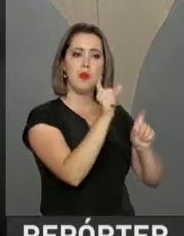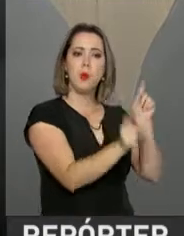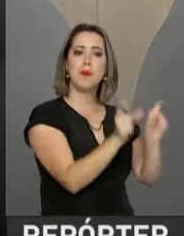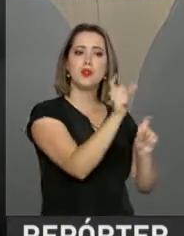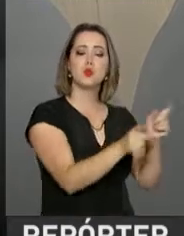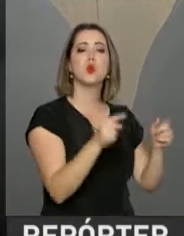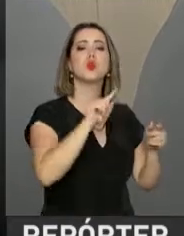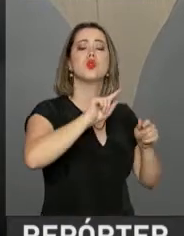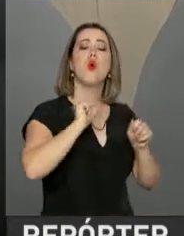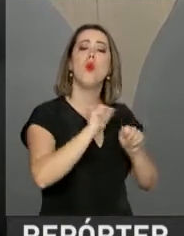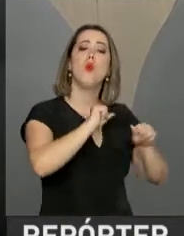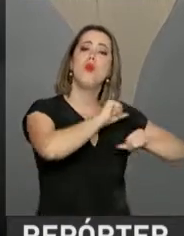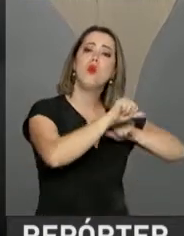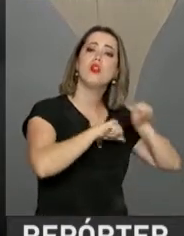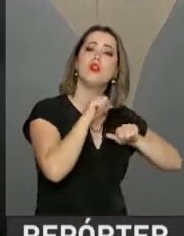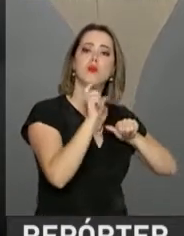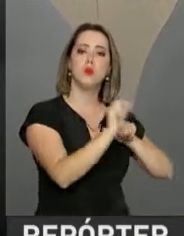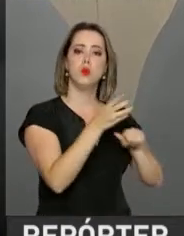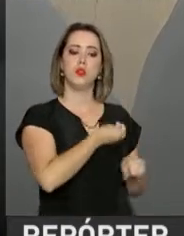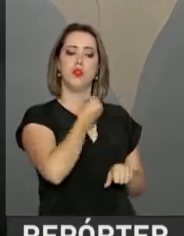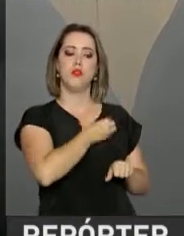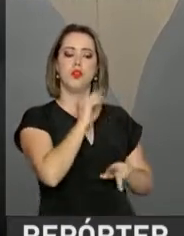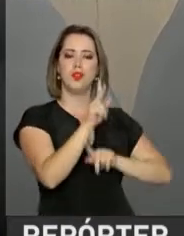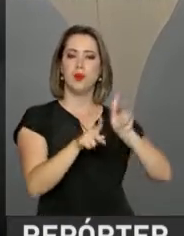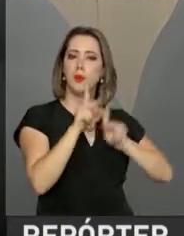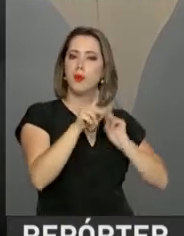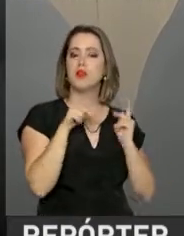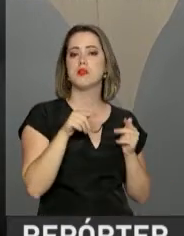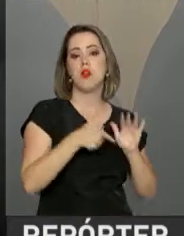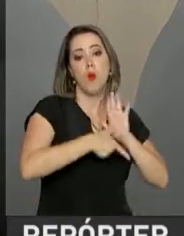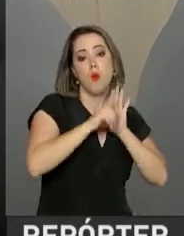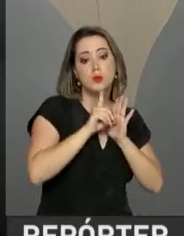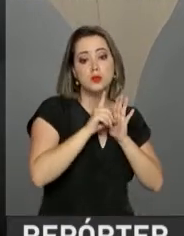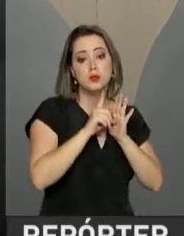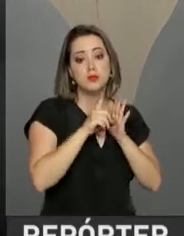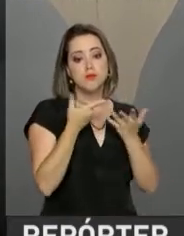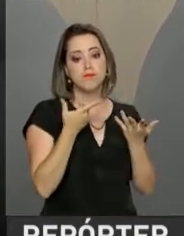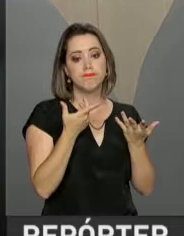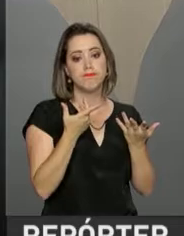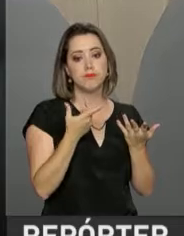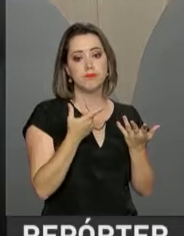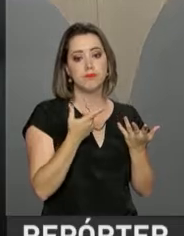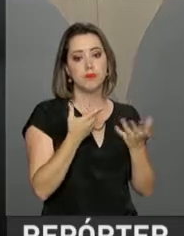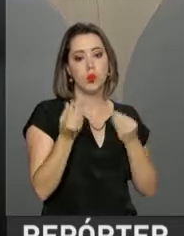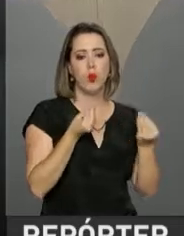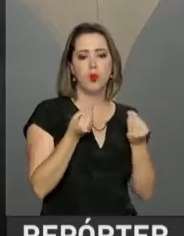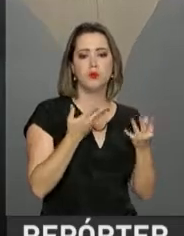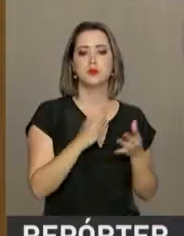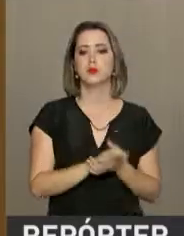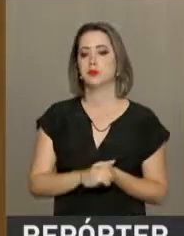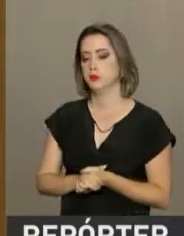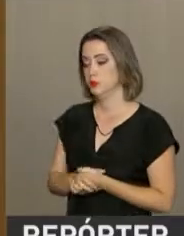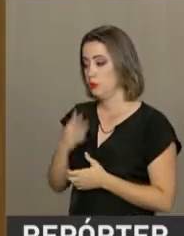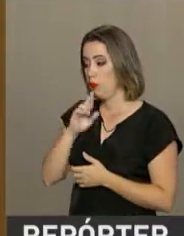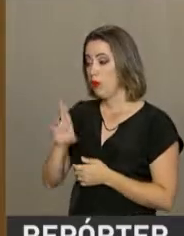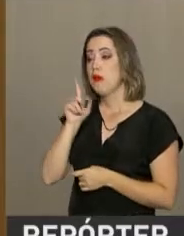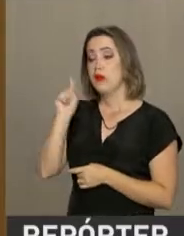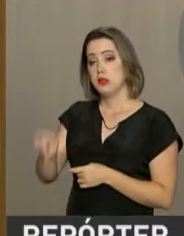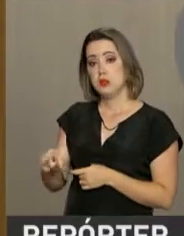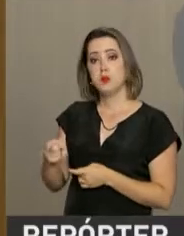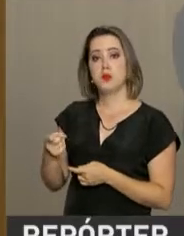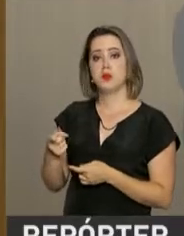O que muda na vida das pessoas o que antes era assim? Antes primeiro era que assim. Os municípios menores do